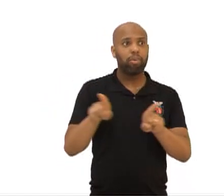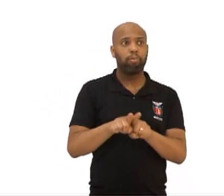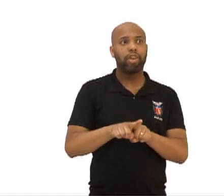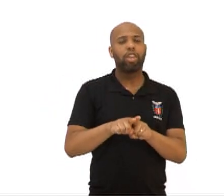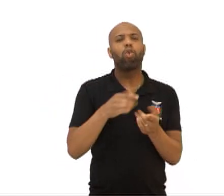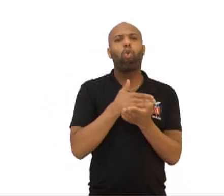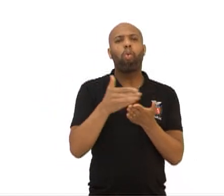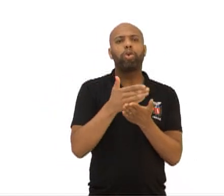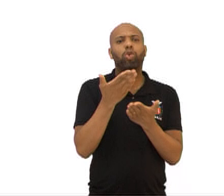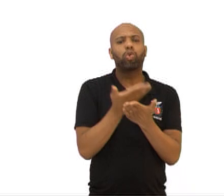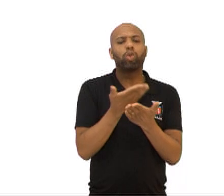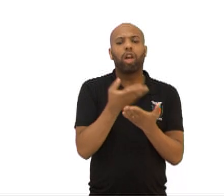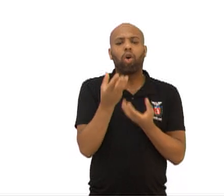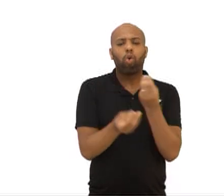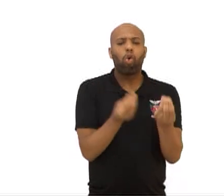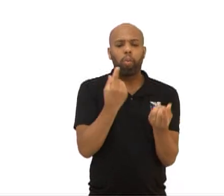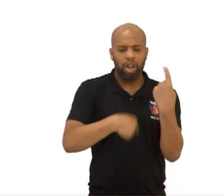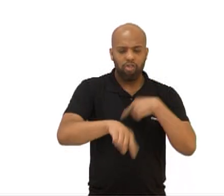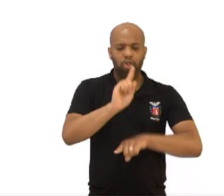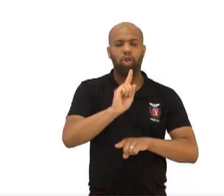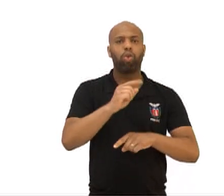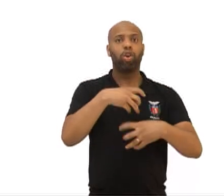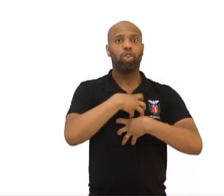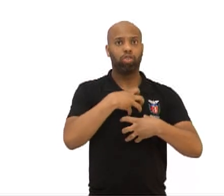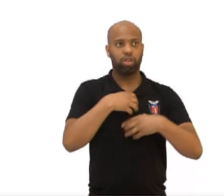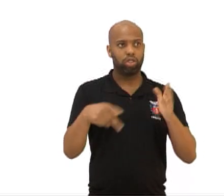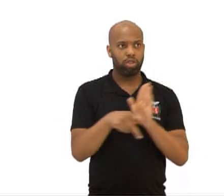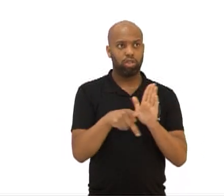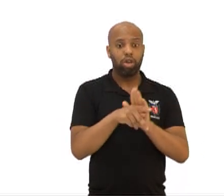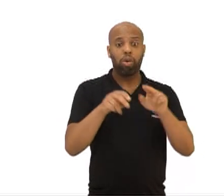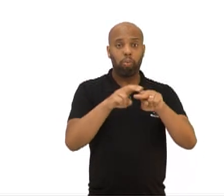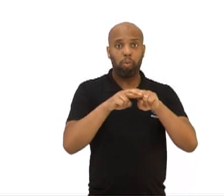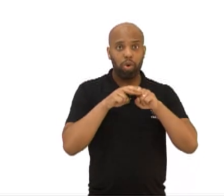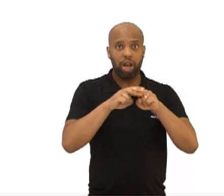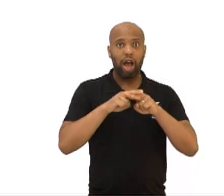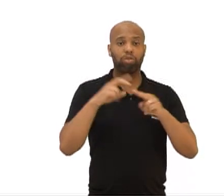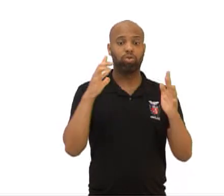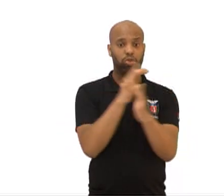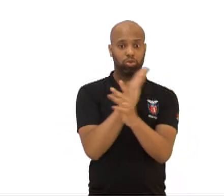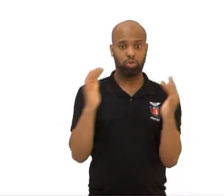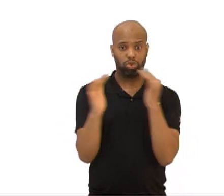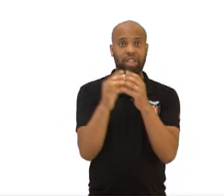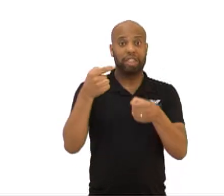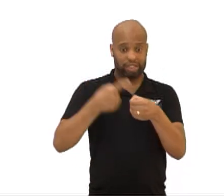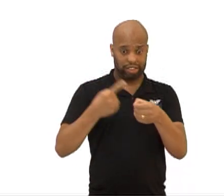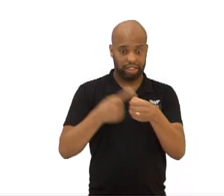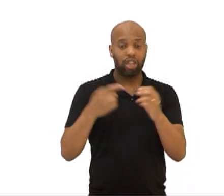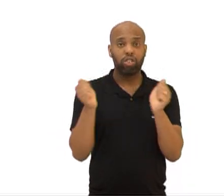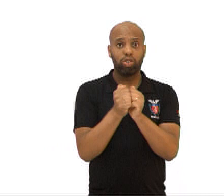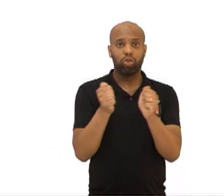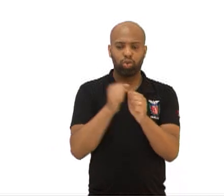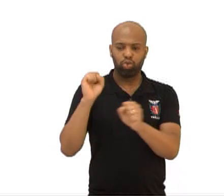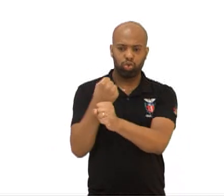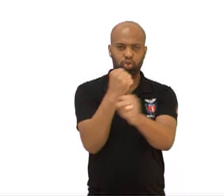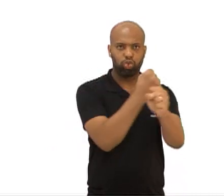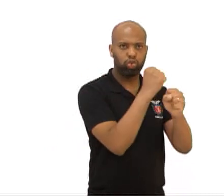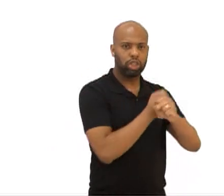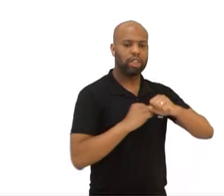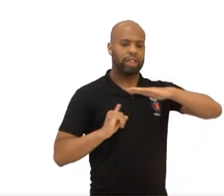demos noção da evolução que se deu em detrimento da urbanização junto com o processo da